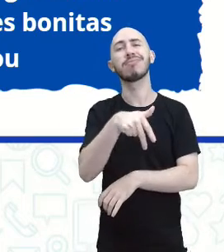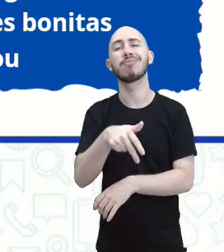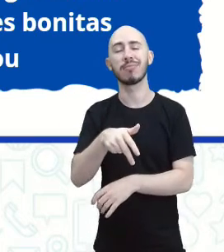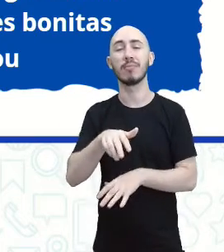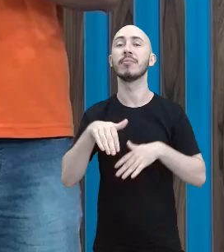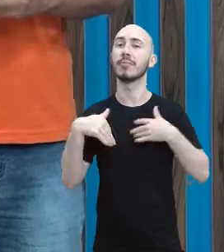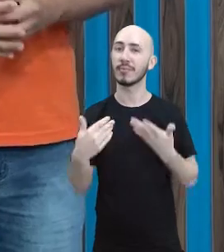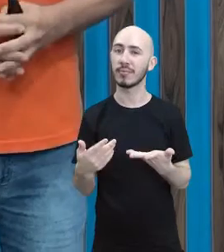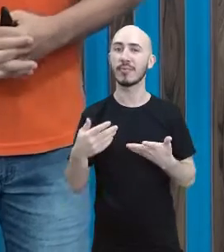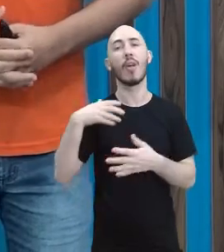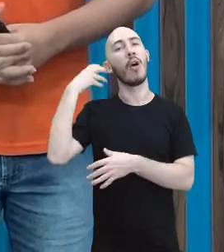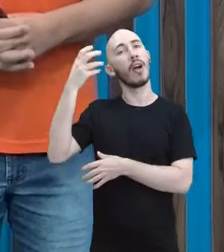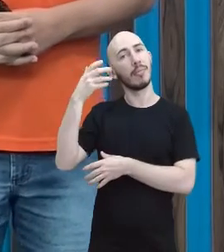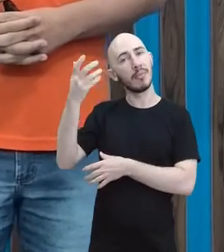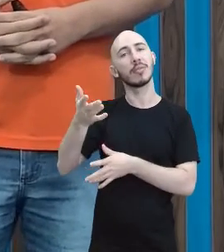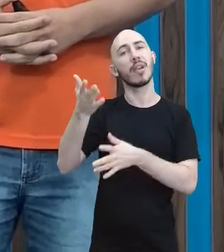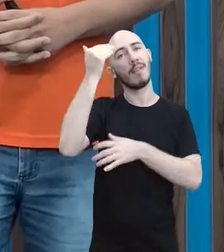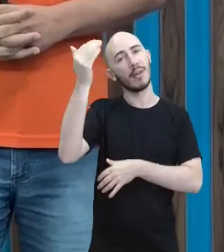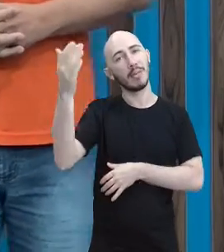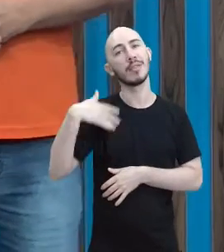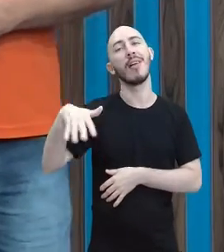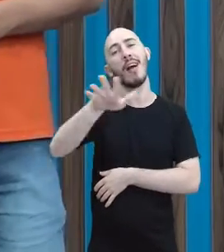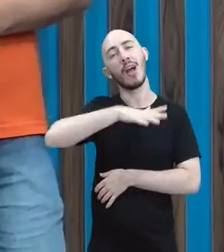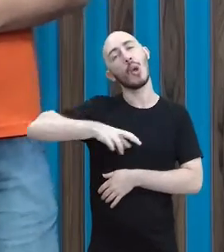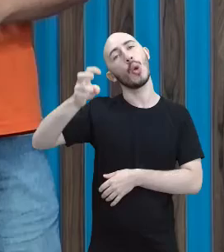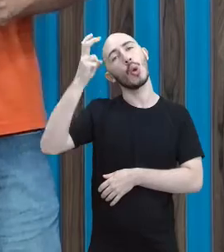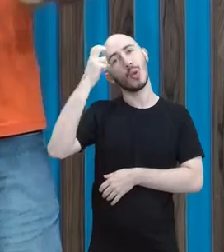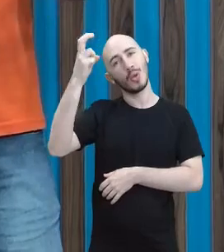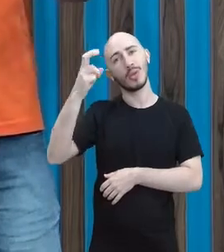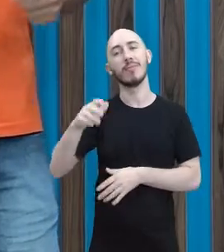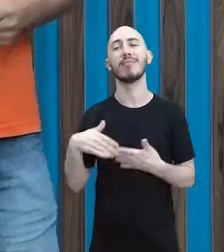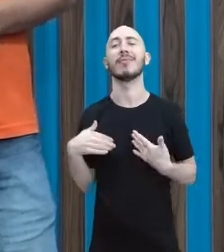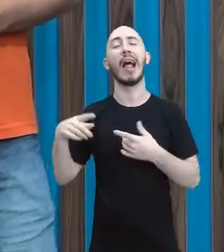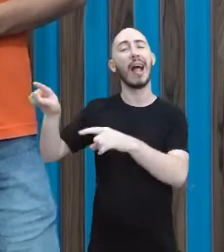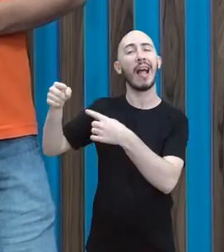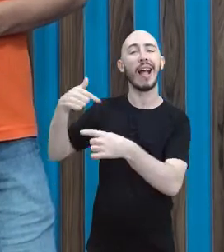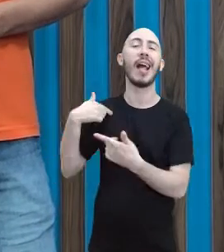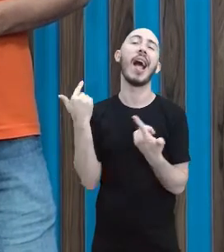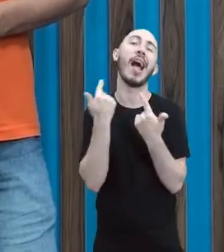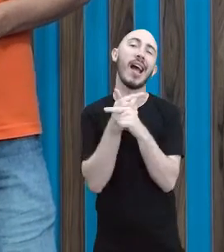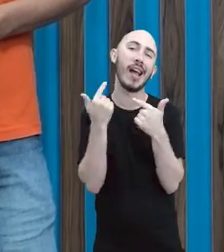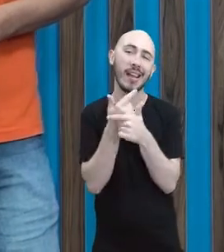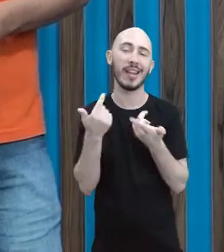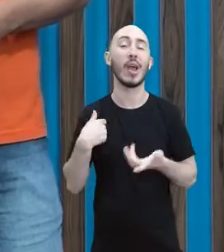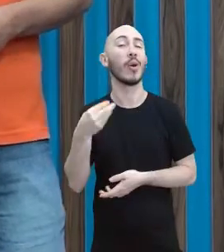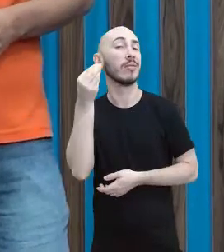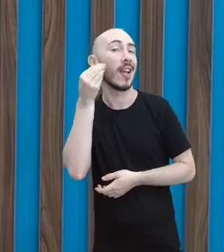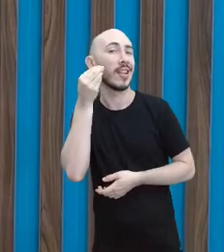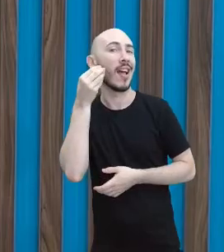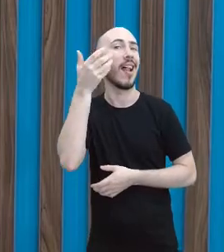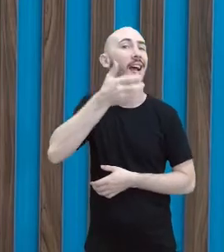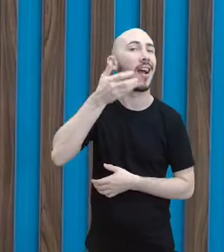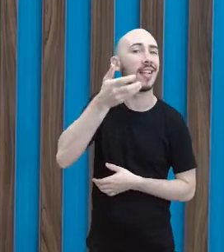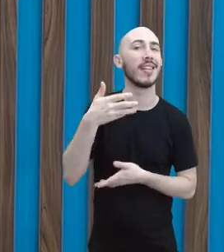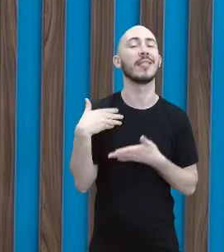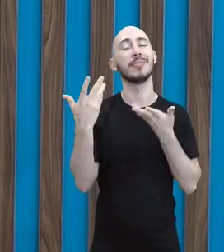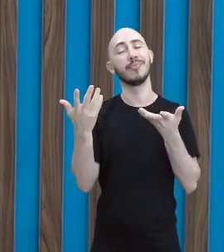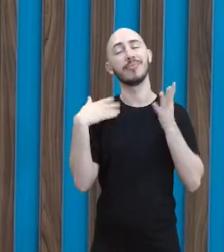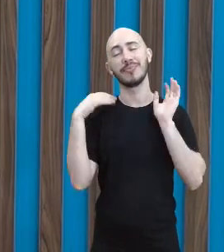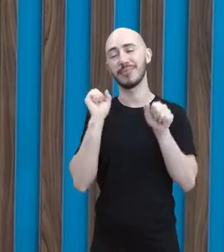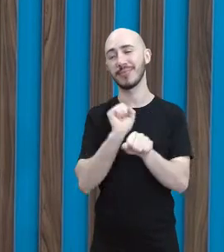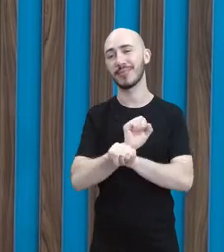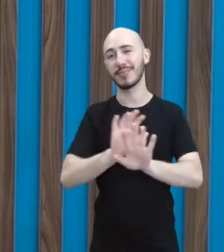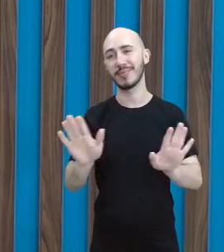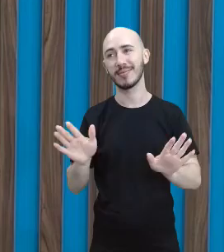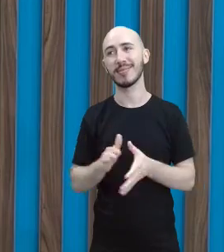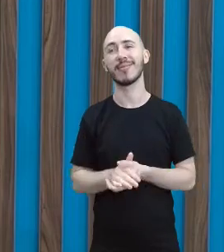música bastante conhecida, né, da nossa cultura. Estou aqui, já estão mangando de mim que só porque eu estou tentando cantar. Bom, eu